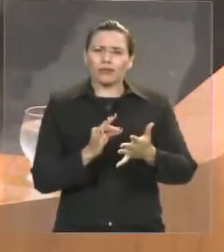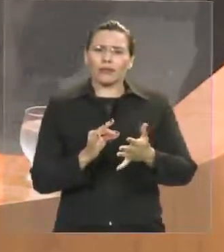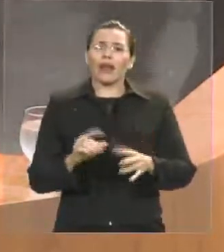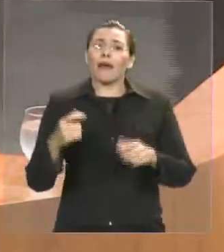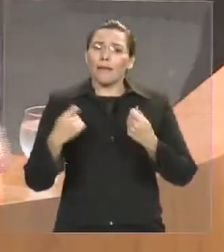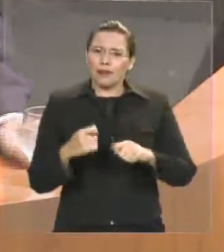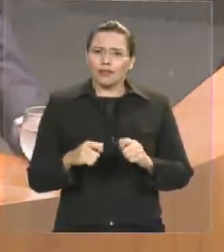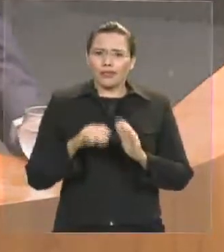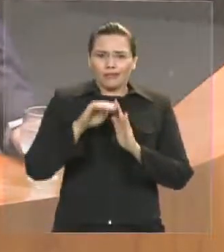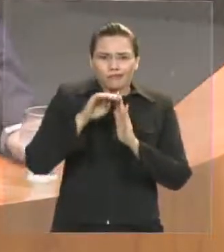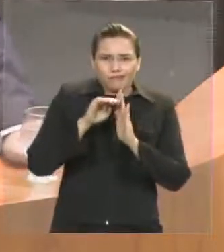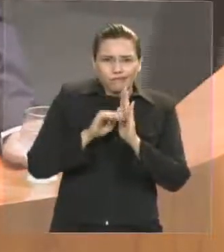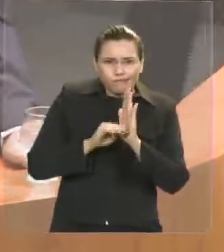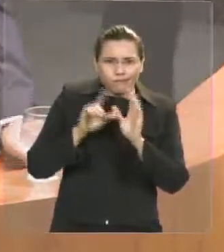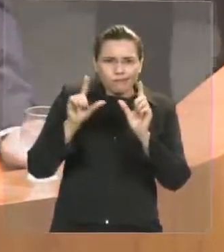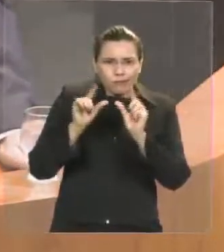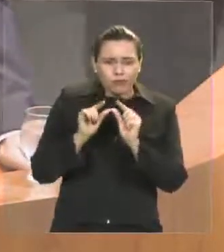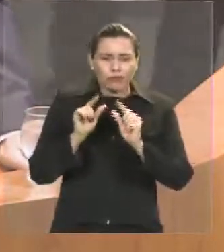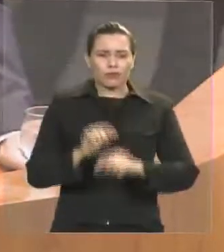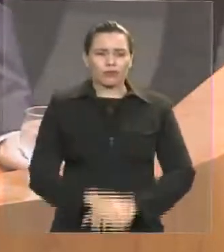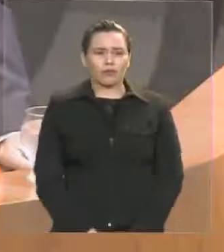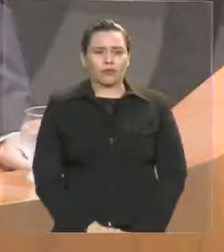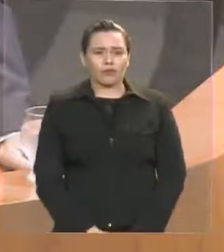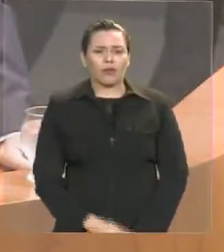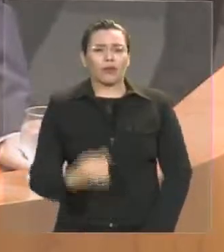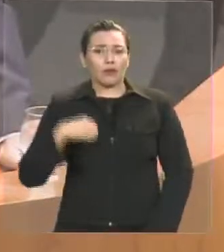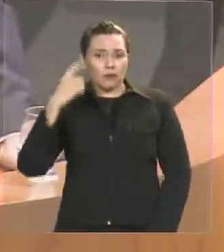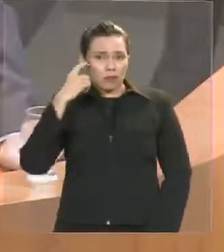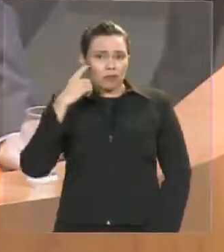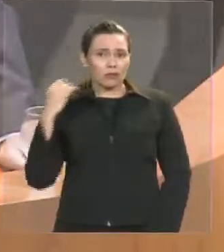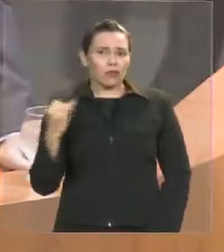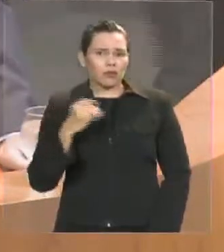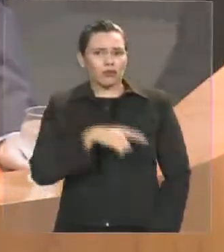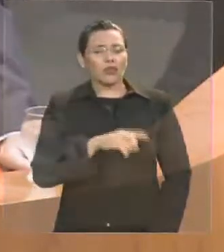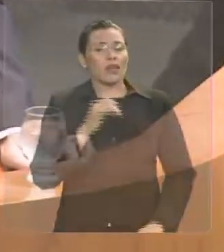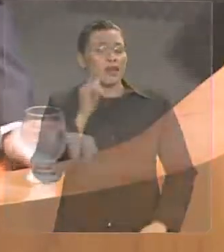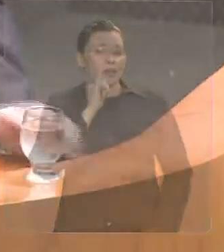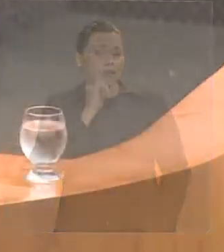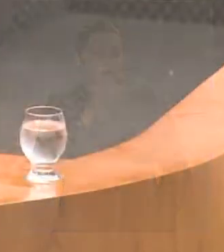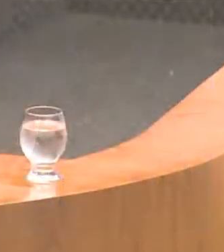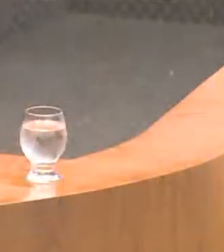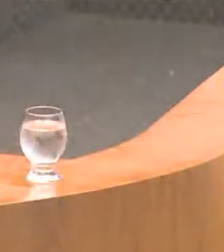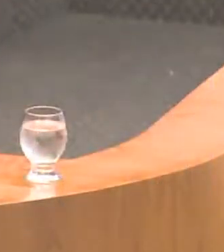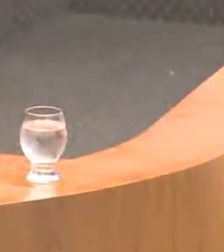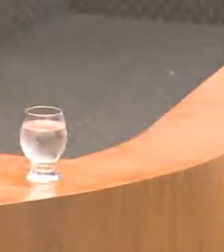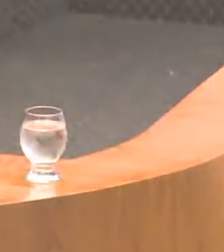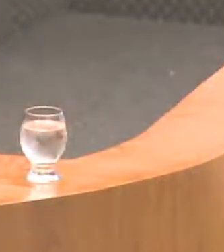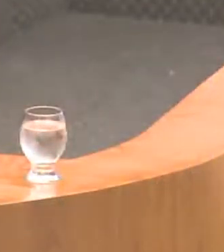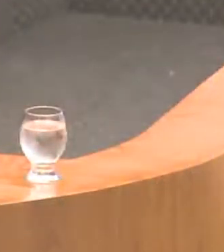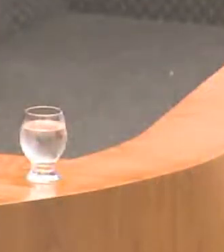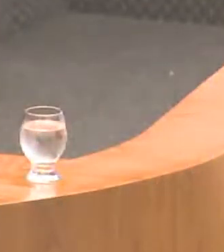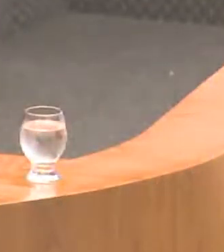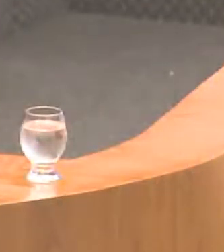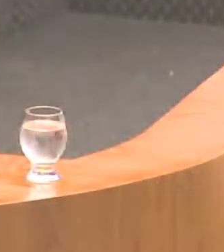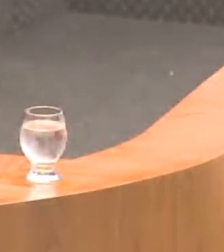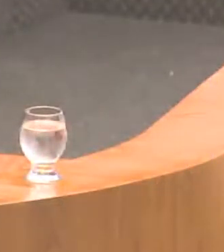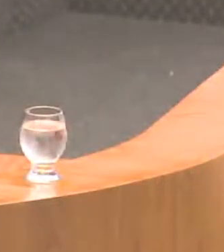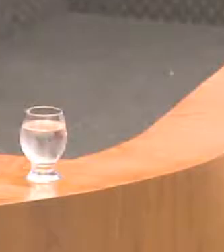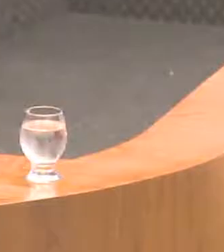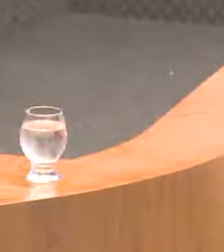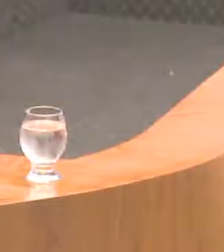foi em relação aos agentes penitenciários, que foi diminuído, foi feito concurso, e eu